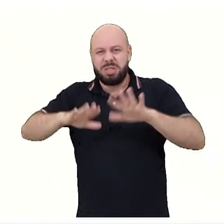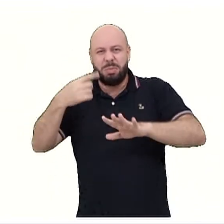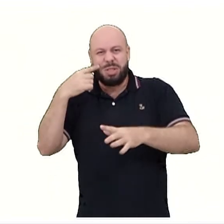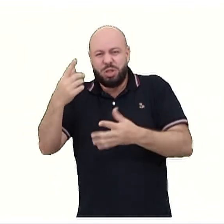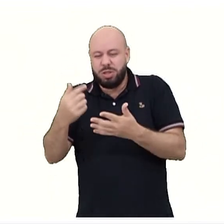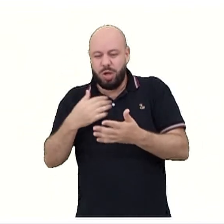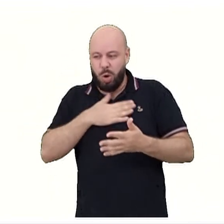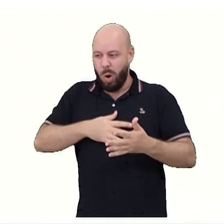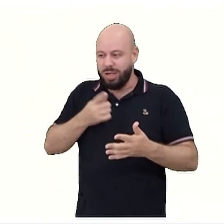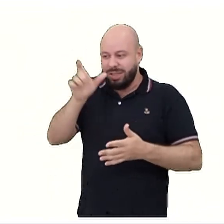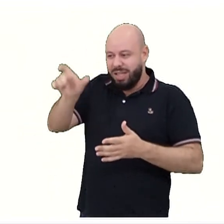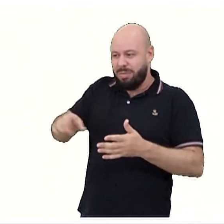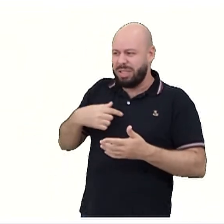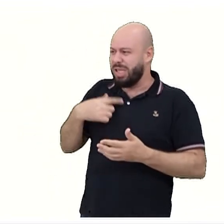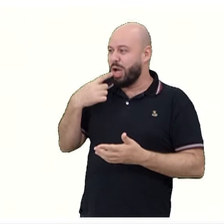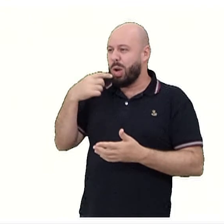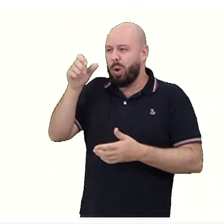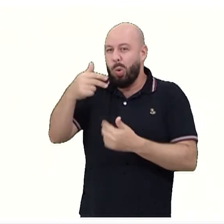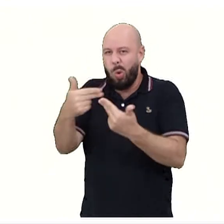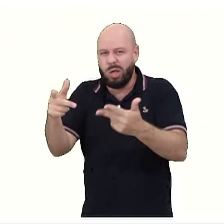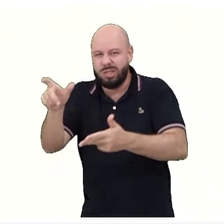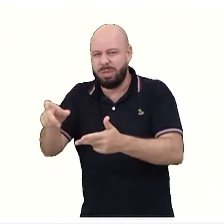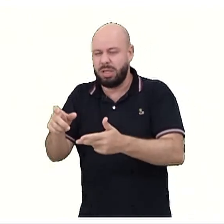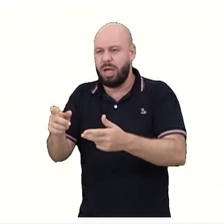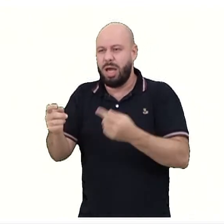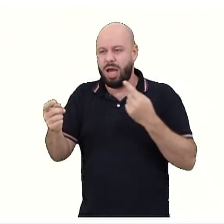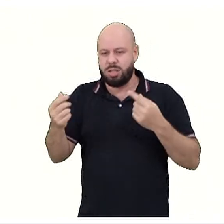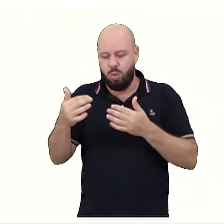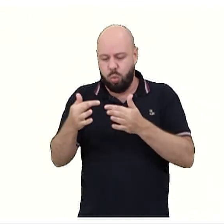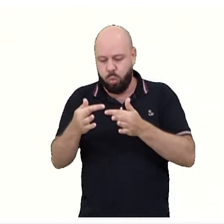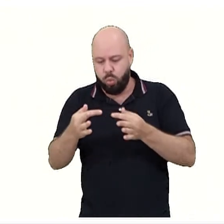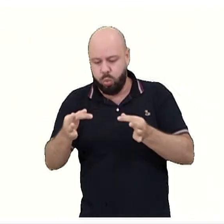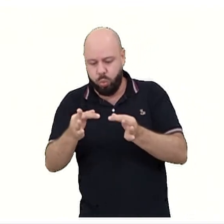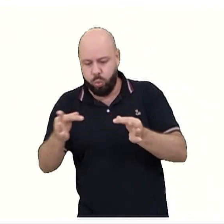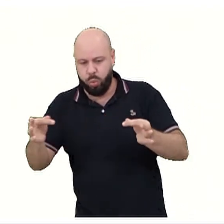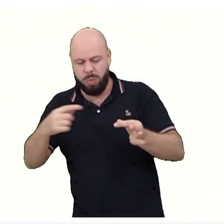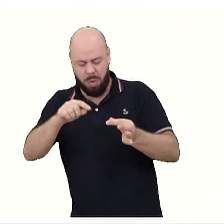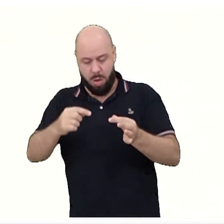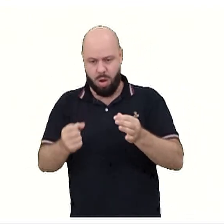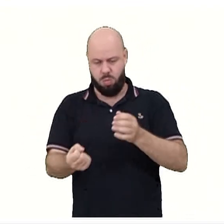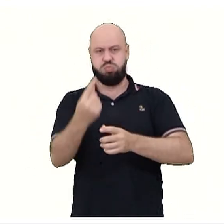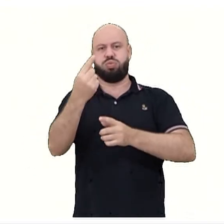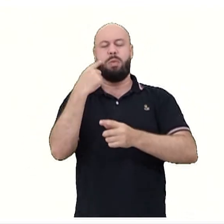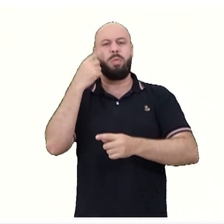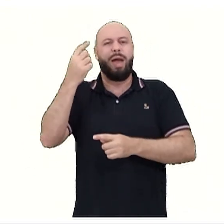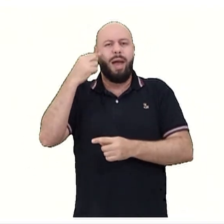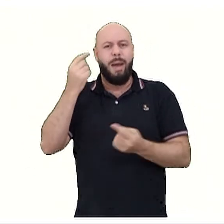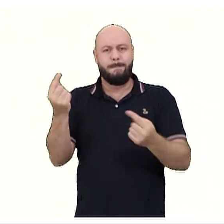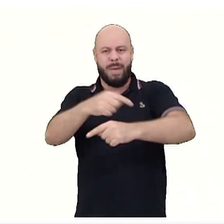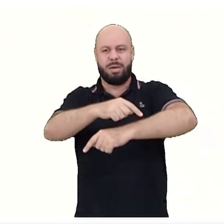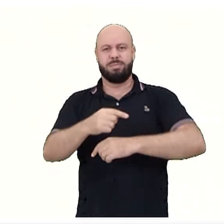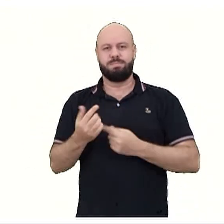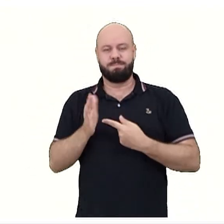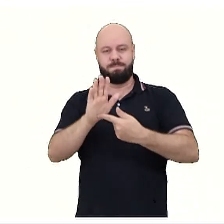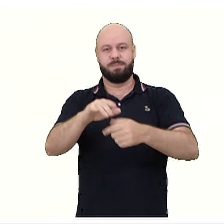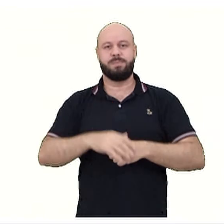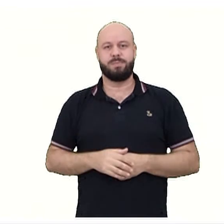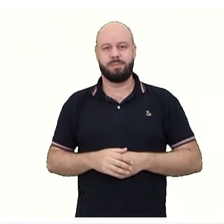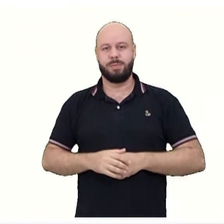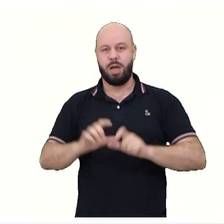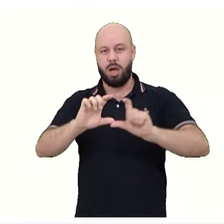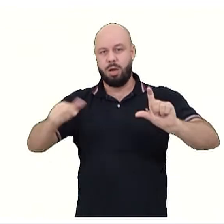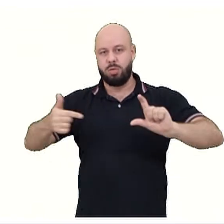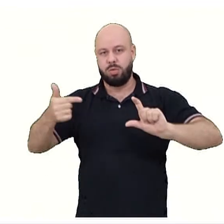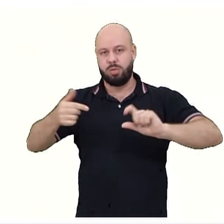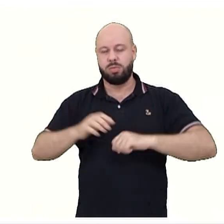gosta de algo que é difícil, ali dá uma quebrada na expectativa, ali dá uma ideia de oposição. E o segundo